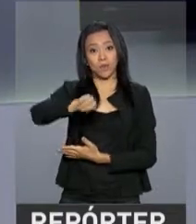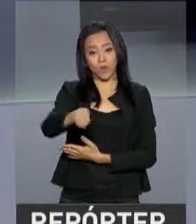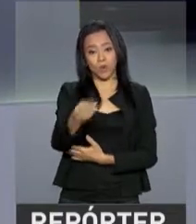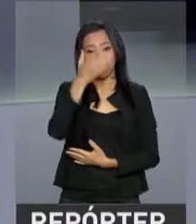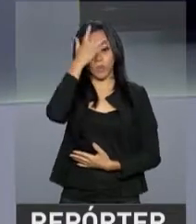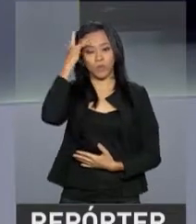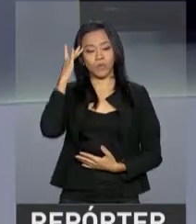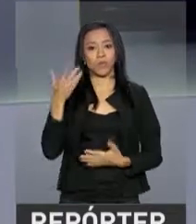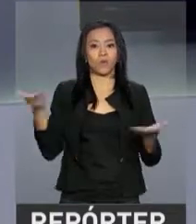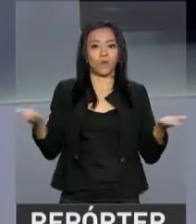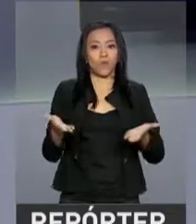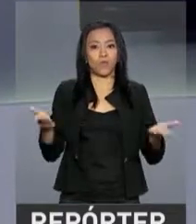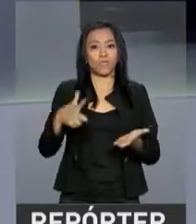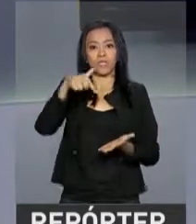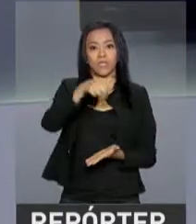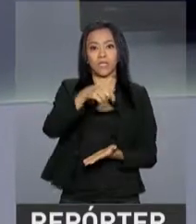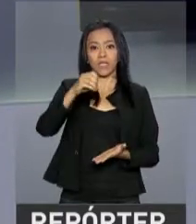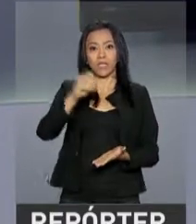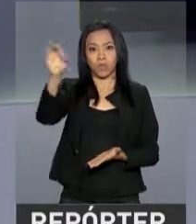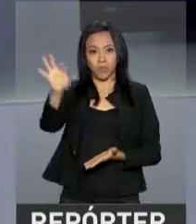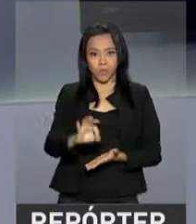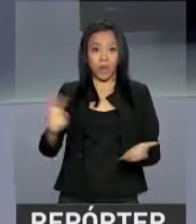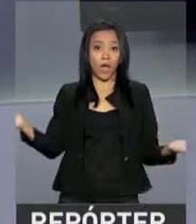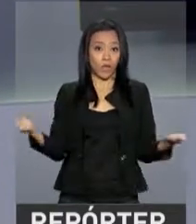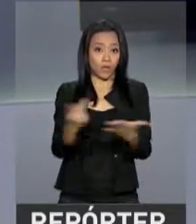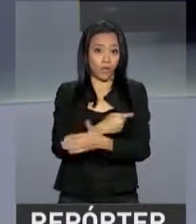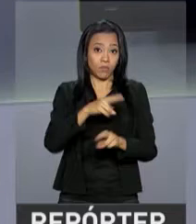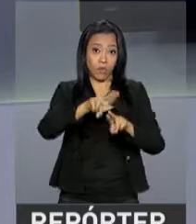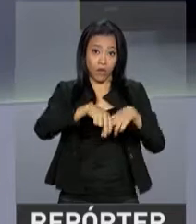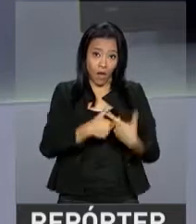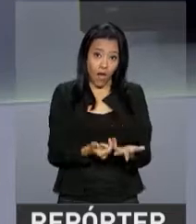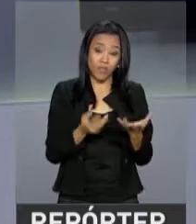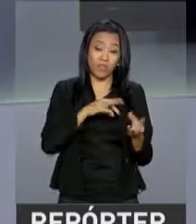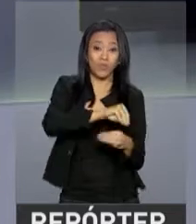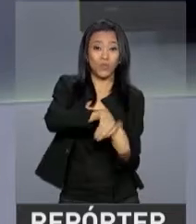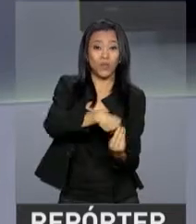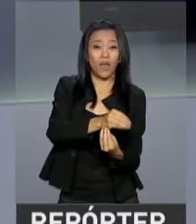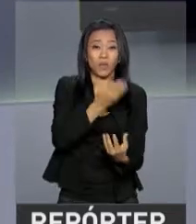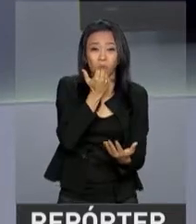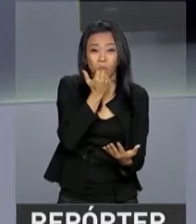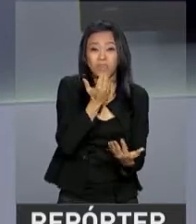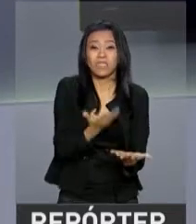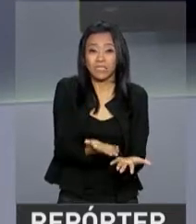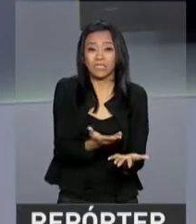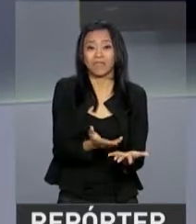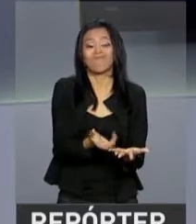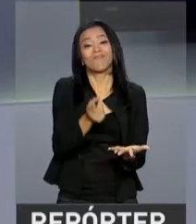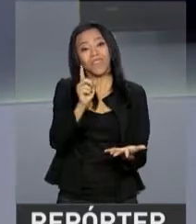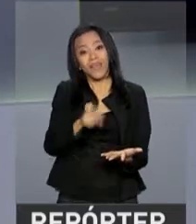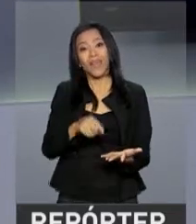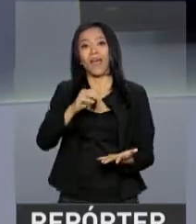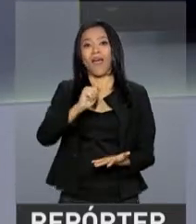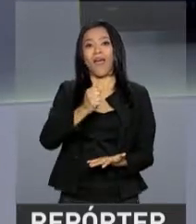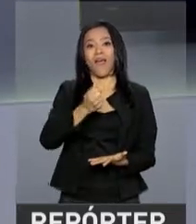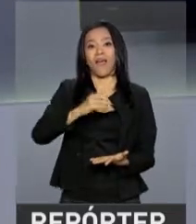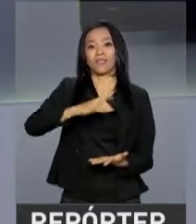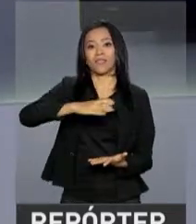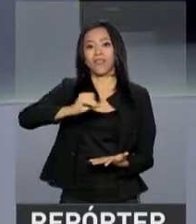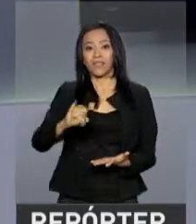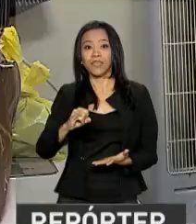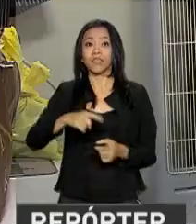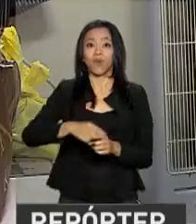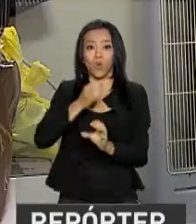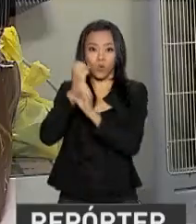70% dos casos são por ingestão do parasita junto com algum tipo de alimento como açaí ou caldo de